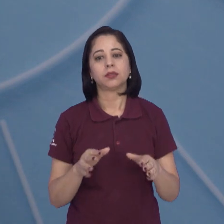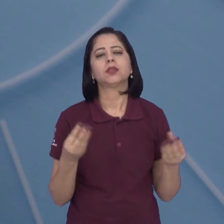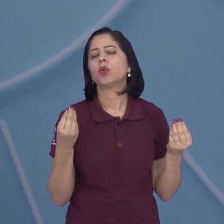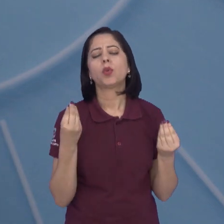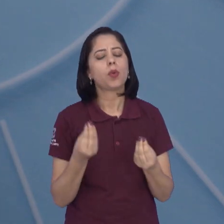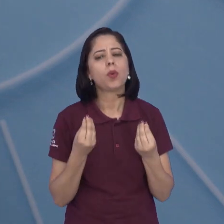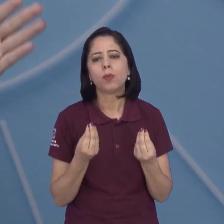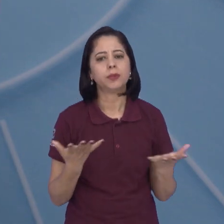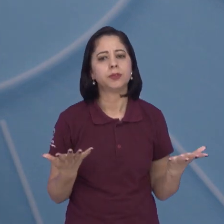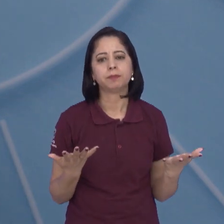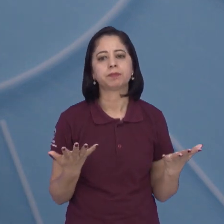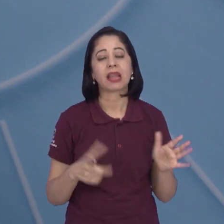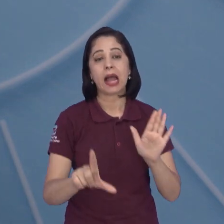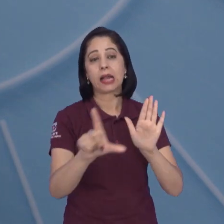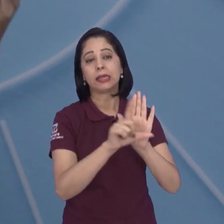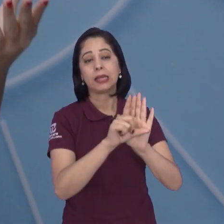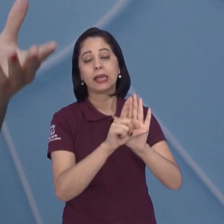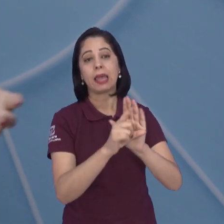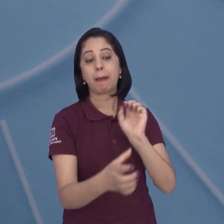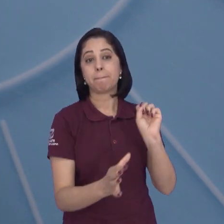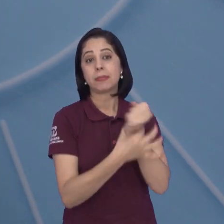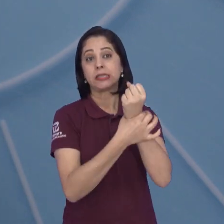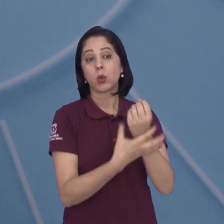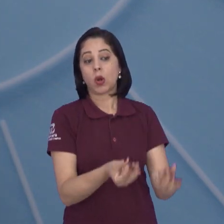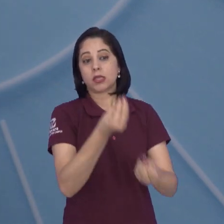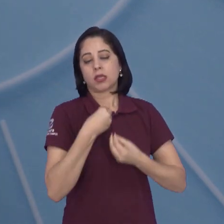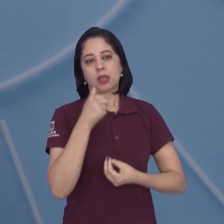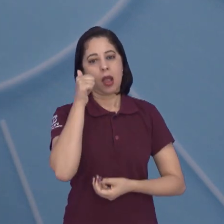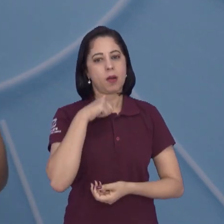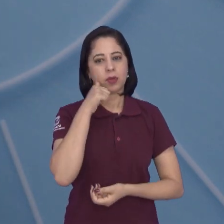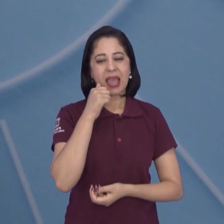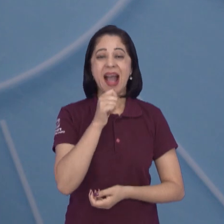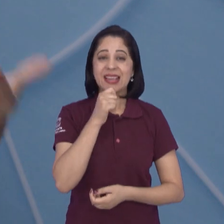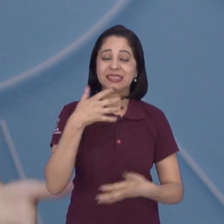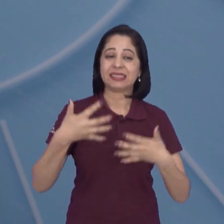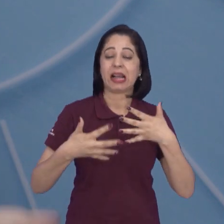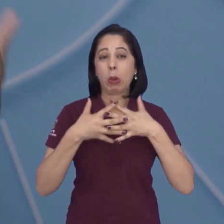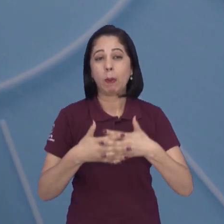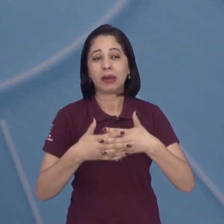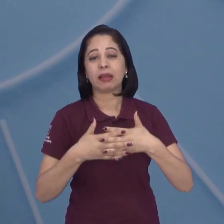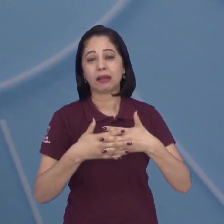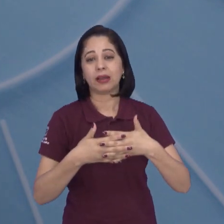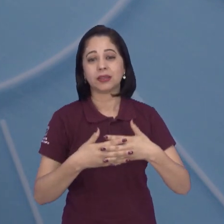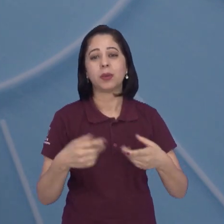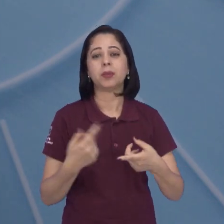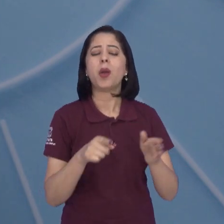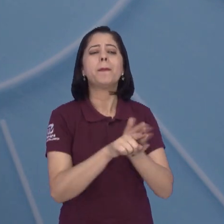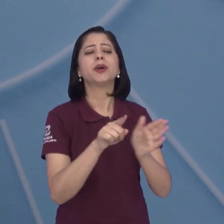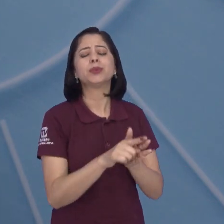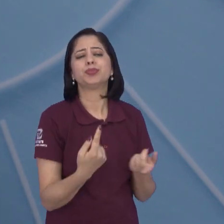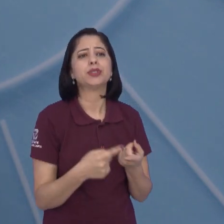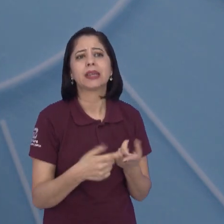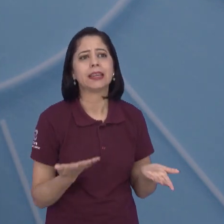né, pelas leis nesse sentido? É um processo complicado para se comprovar? Eu pergunto isso porque a